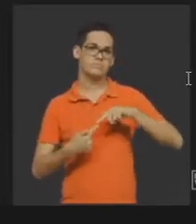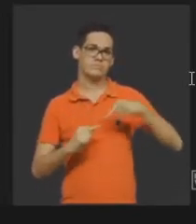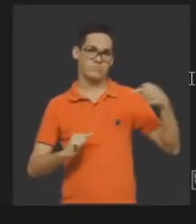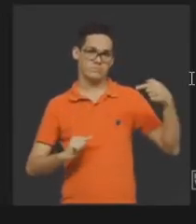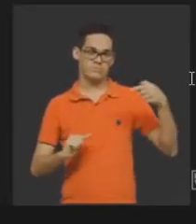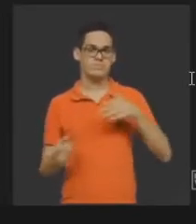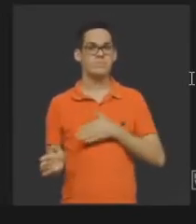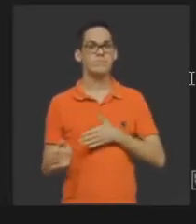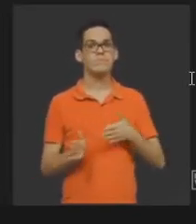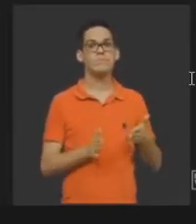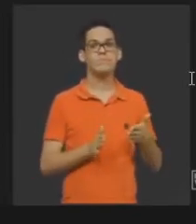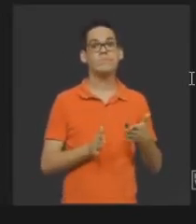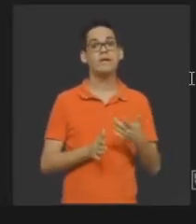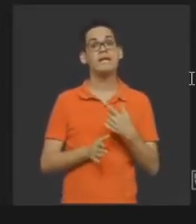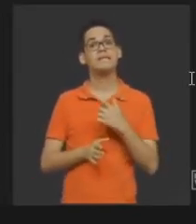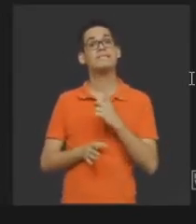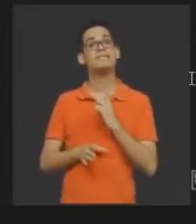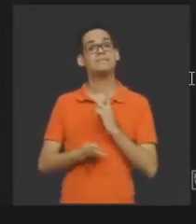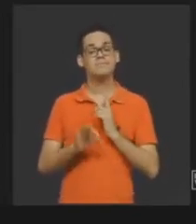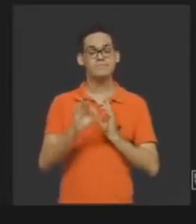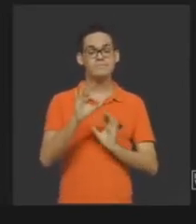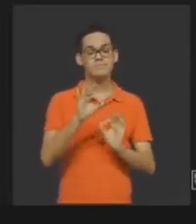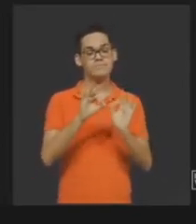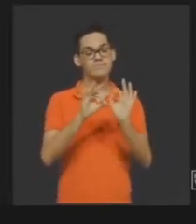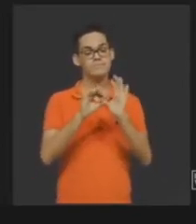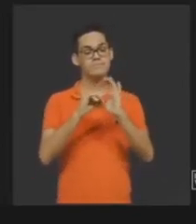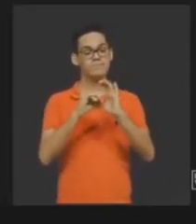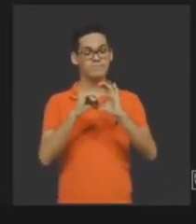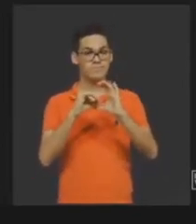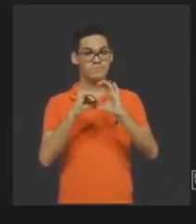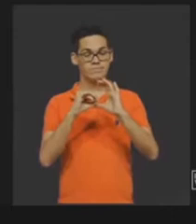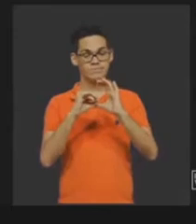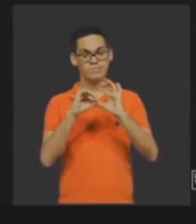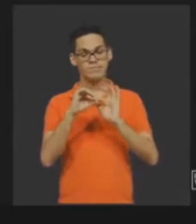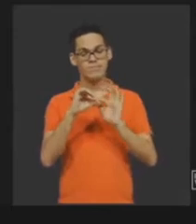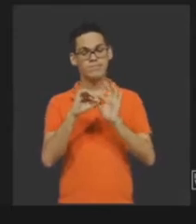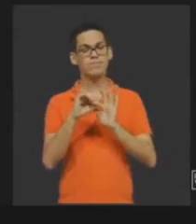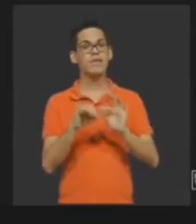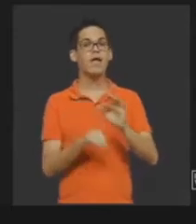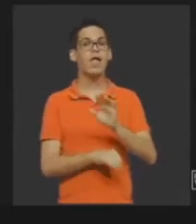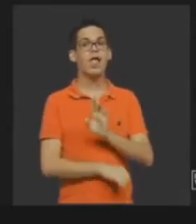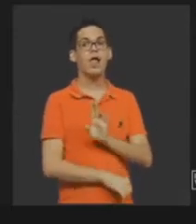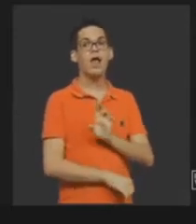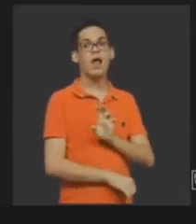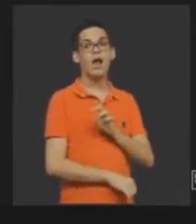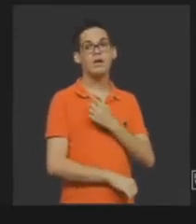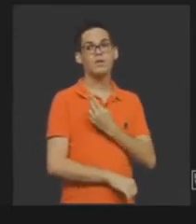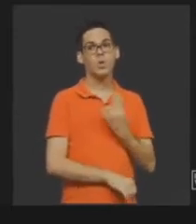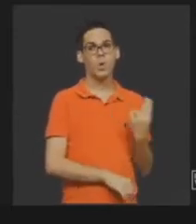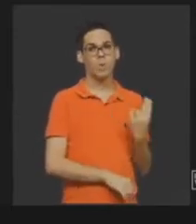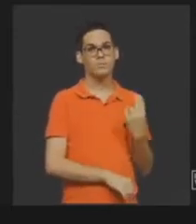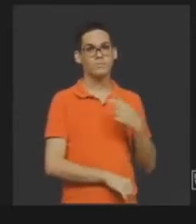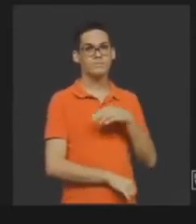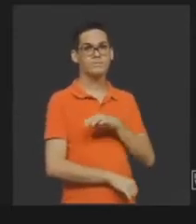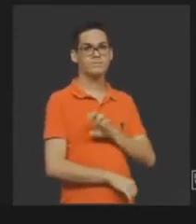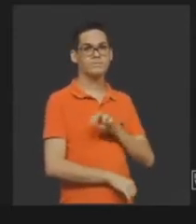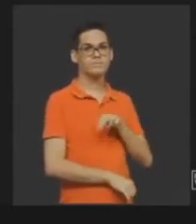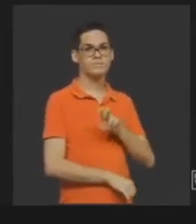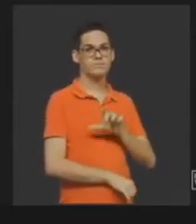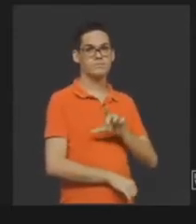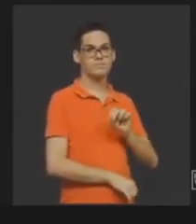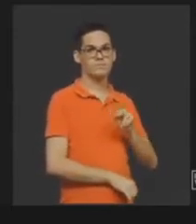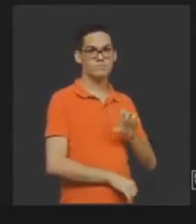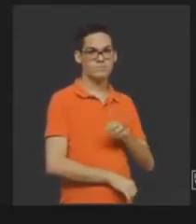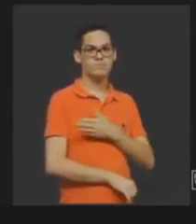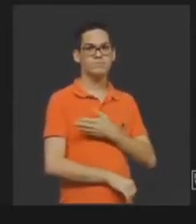é formado pelo envelope nuclear, pelo nucleoplasma e nucléolo, além de possuir